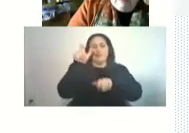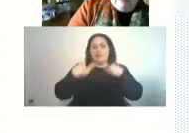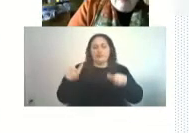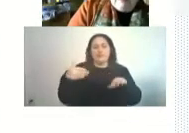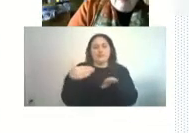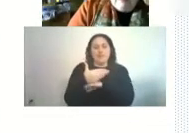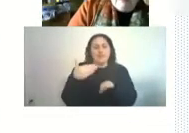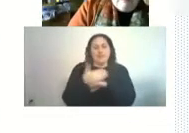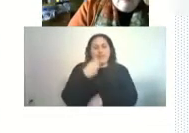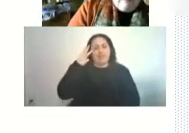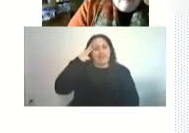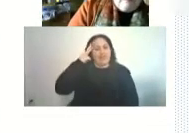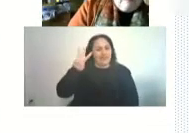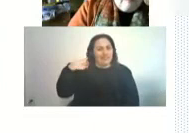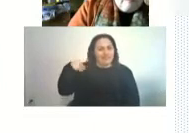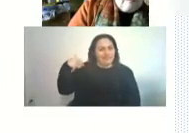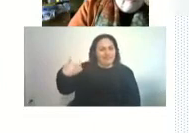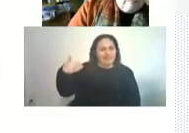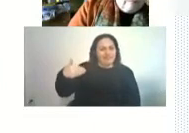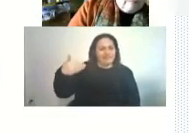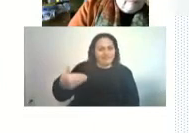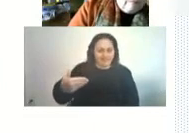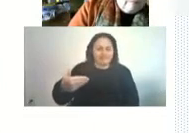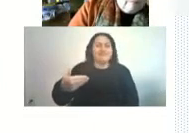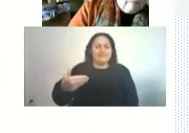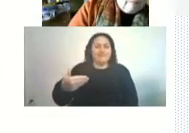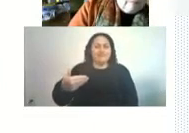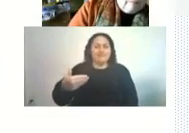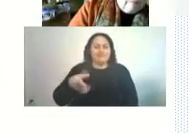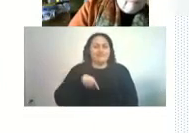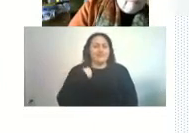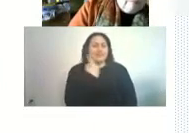desses 3 dias, né? Para nós foi uma